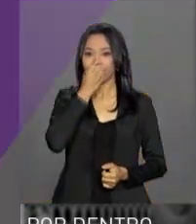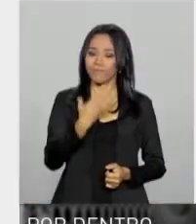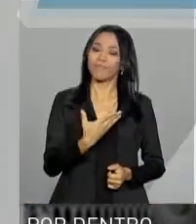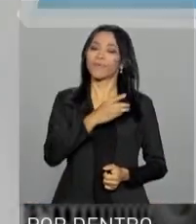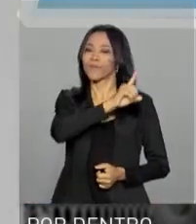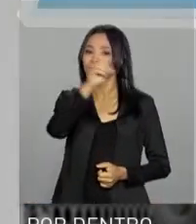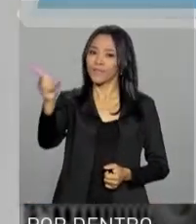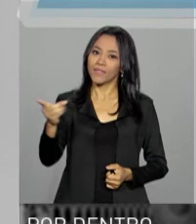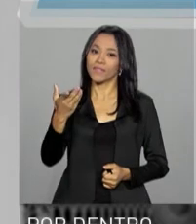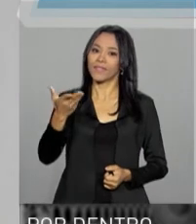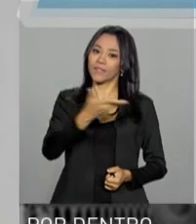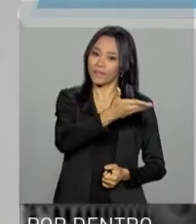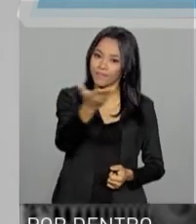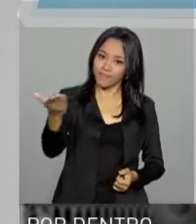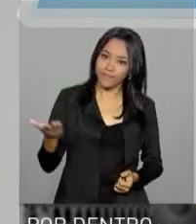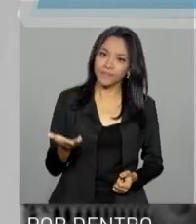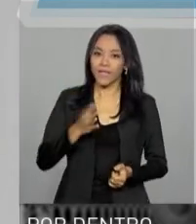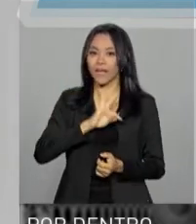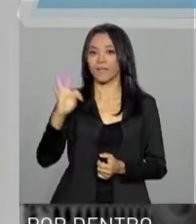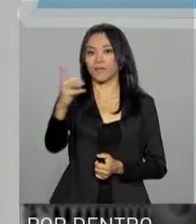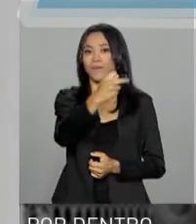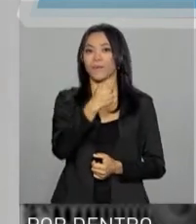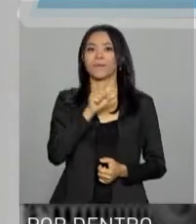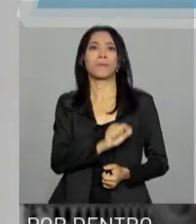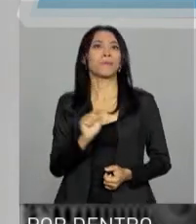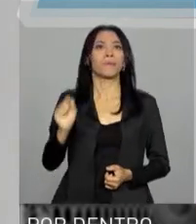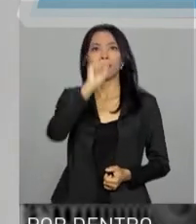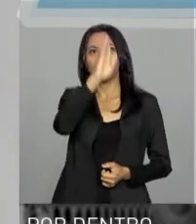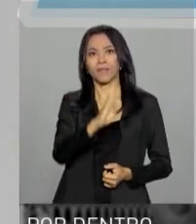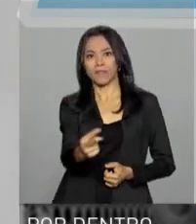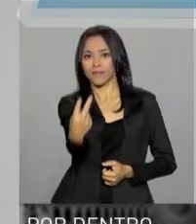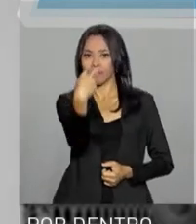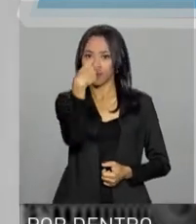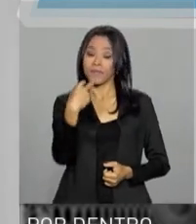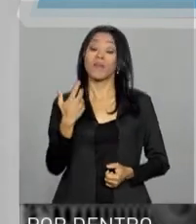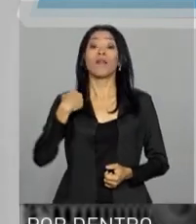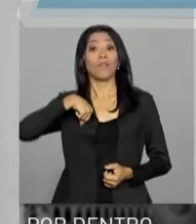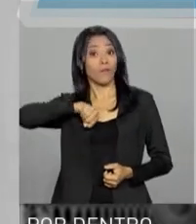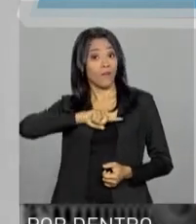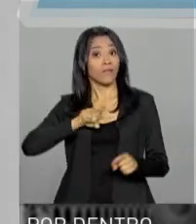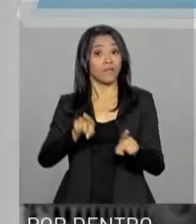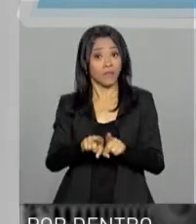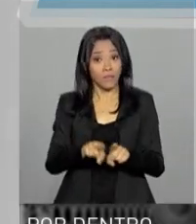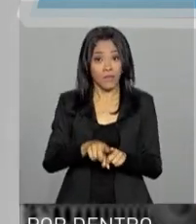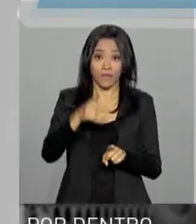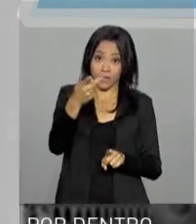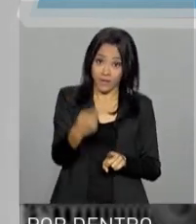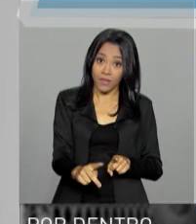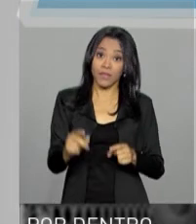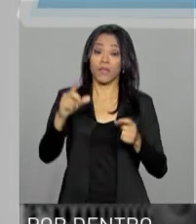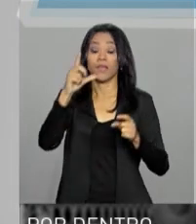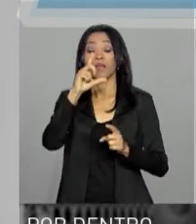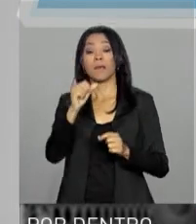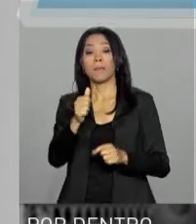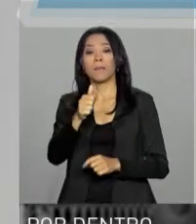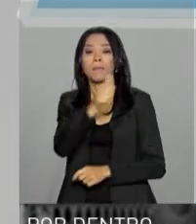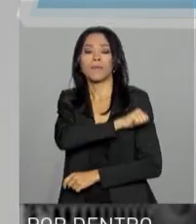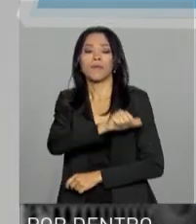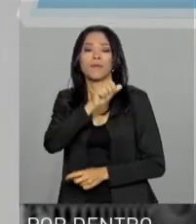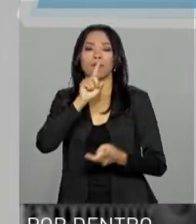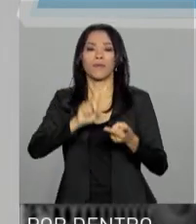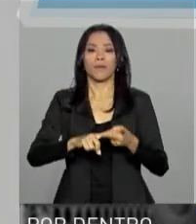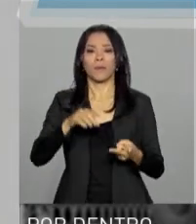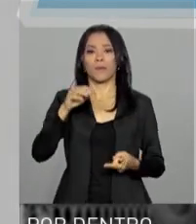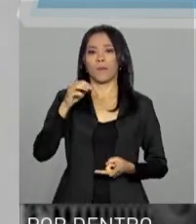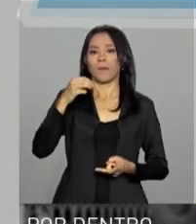libertadores é o do ventre gatos em todo o país lembrando nós estamos em rede nacional de brasília do rio da amazônia do alto